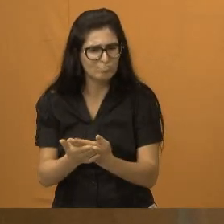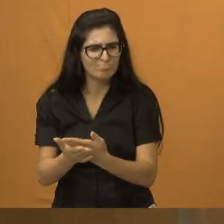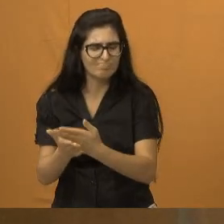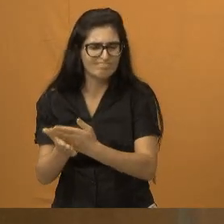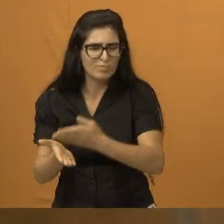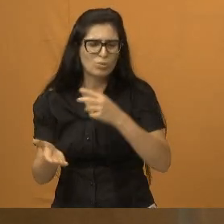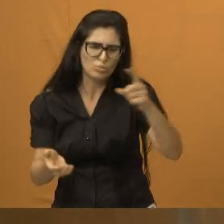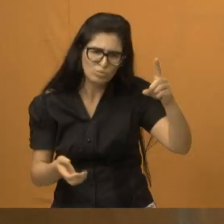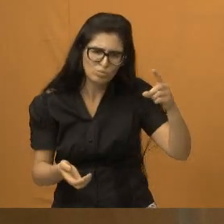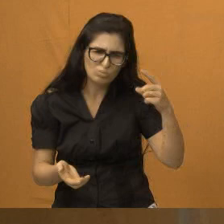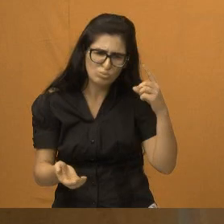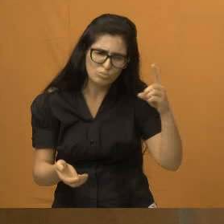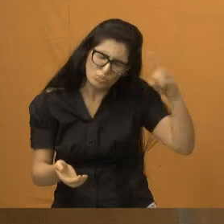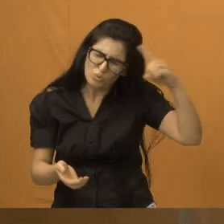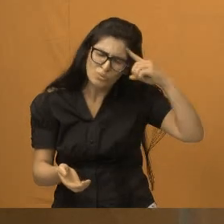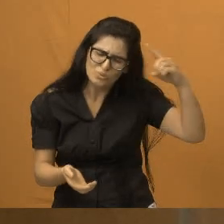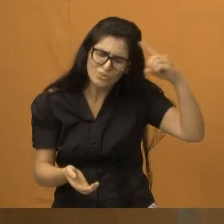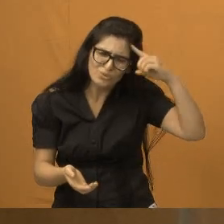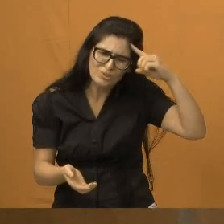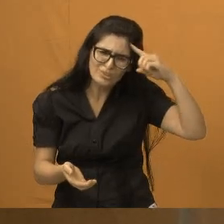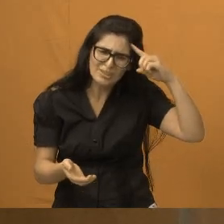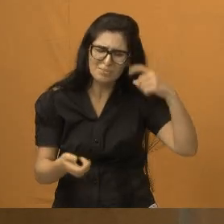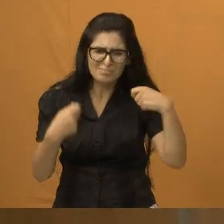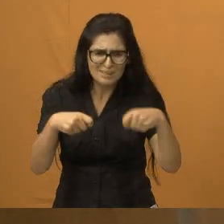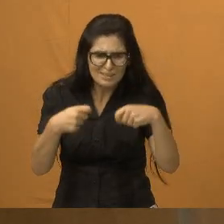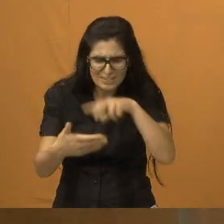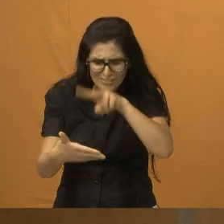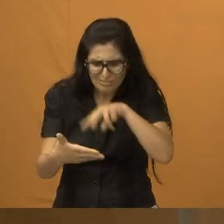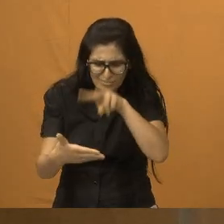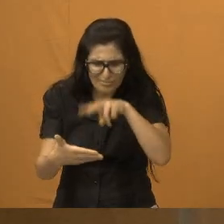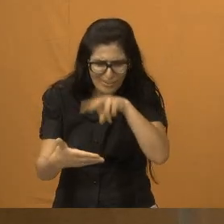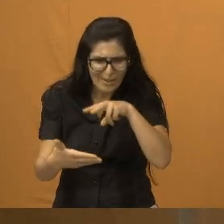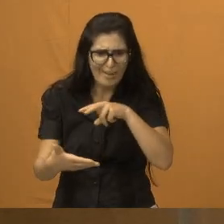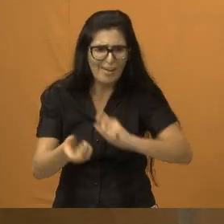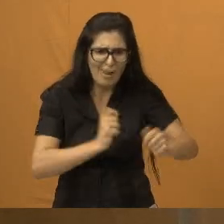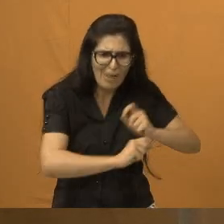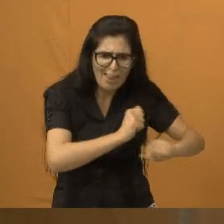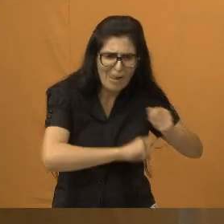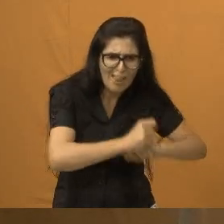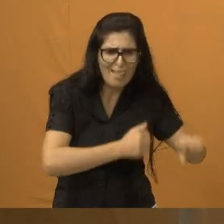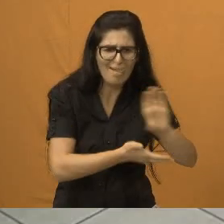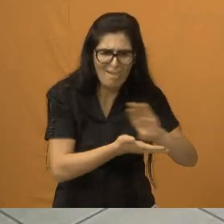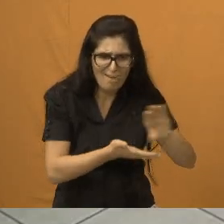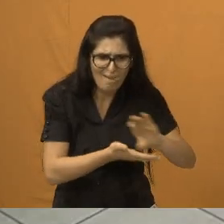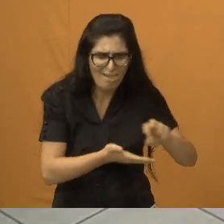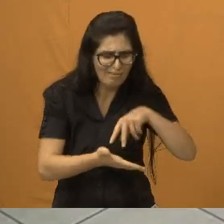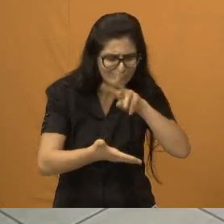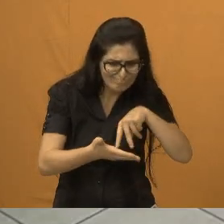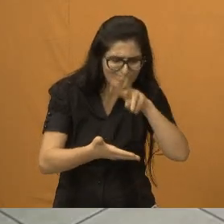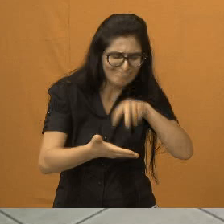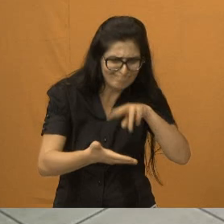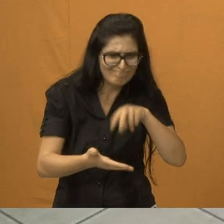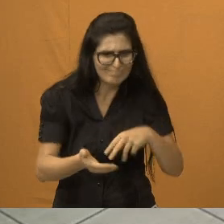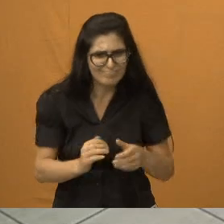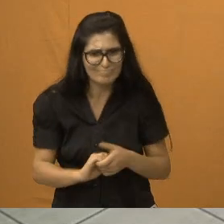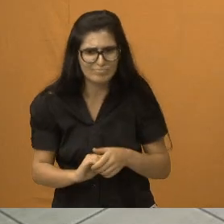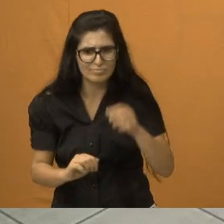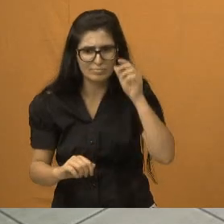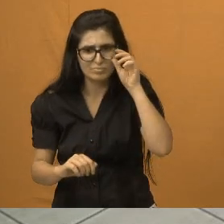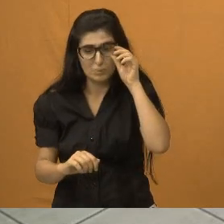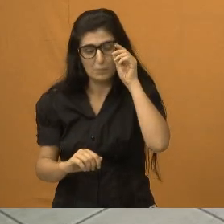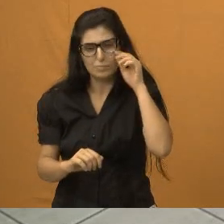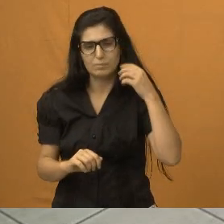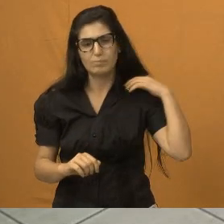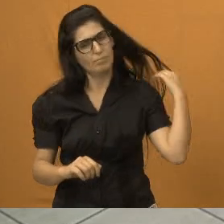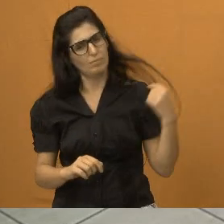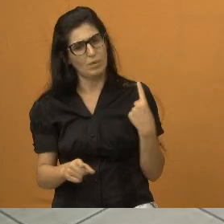poder ter a execução. Né? Reinaldo, sim. Desculpa. Isso Não foi dívida ativa, não foi dívida ativa. É que